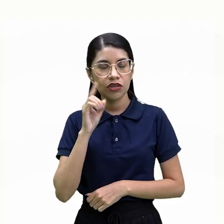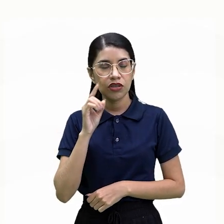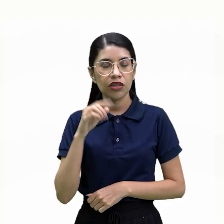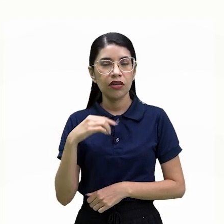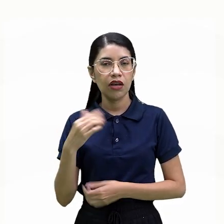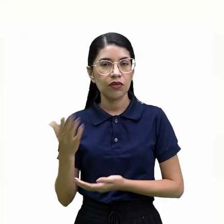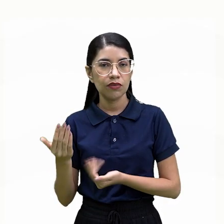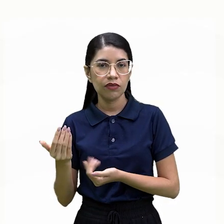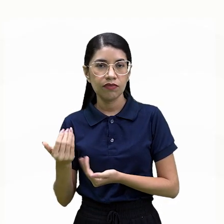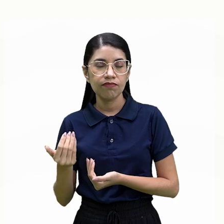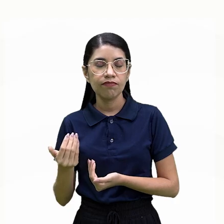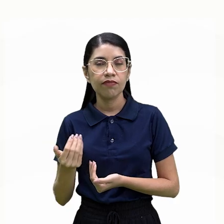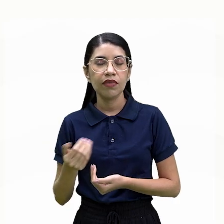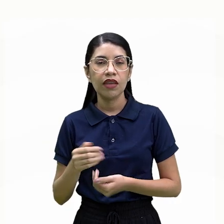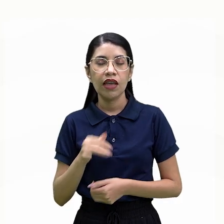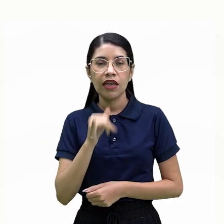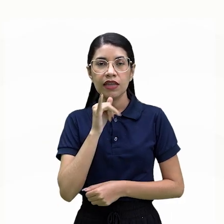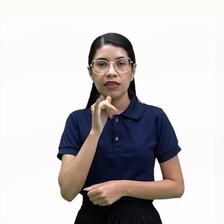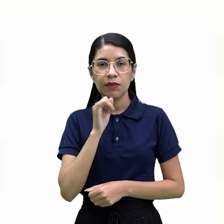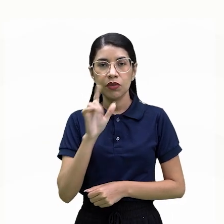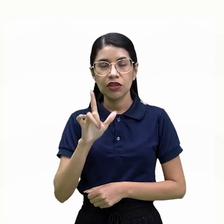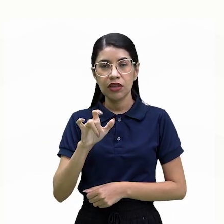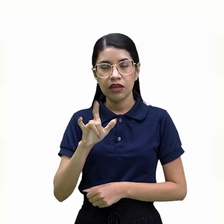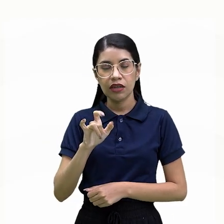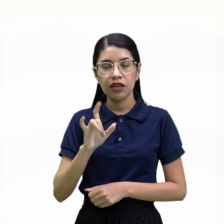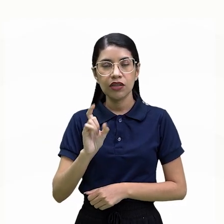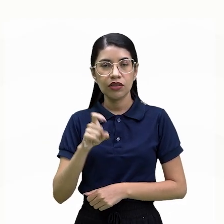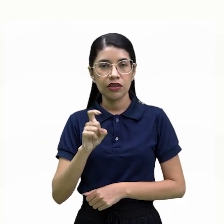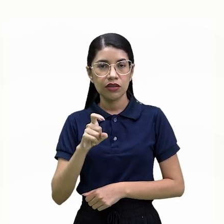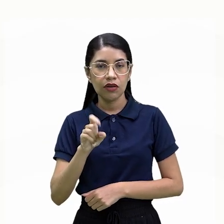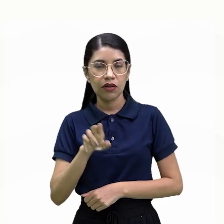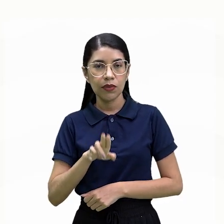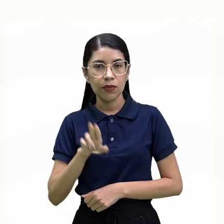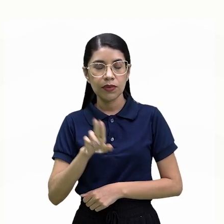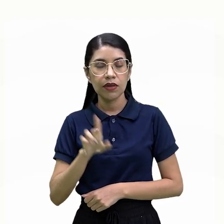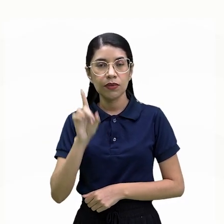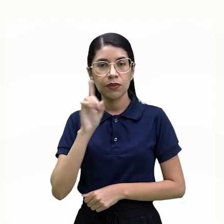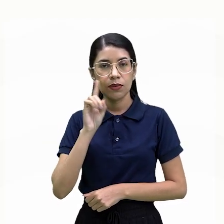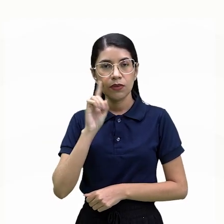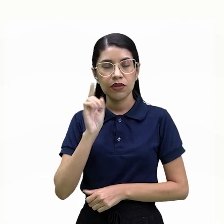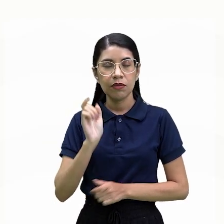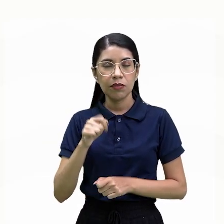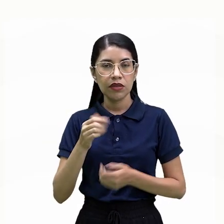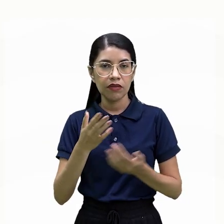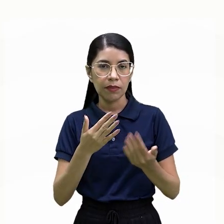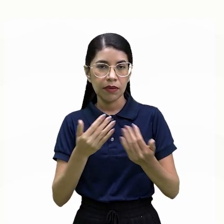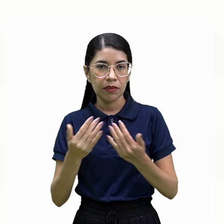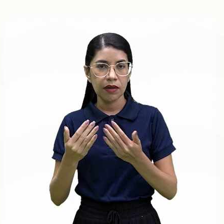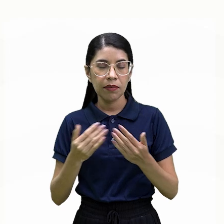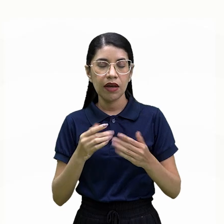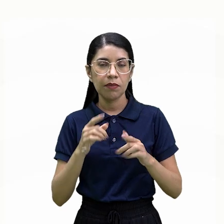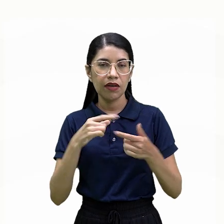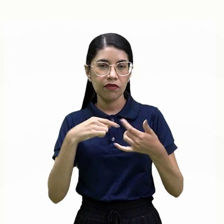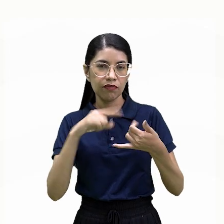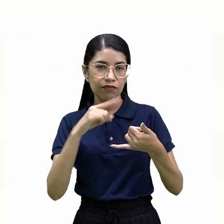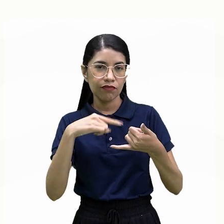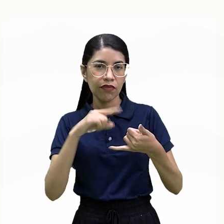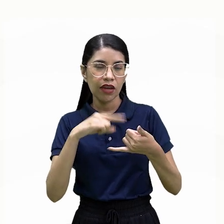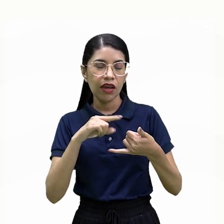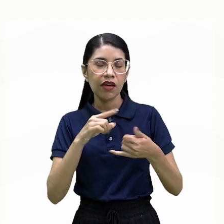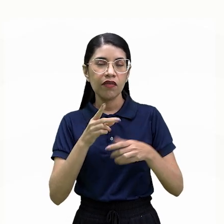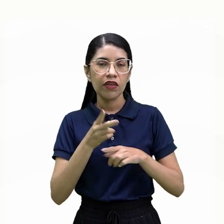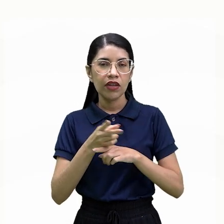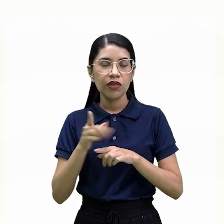jovens. Aplicativos como Instagram, TikTok são usados diariamente para conversas, assistir vídeos e